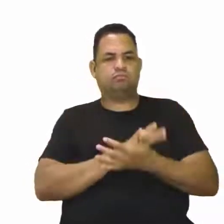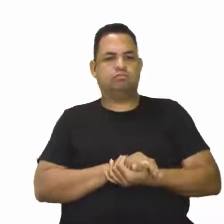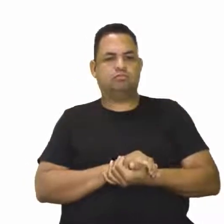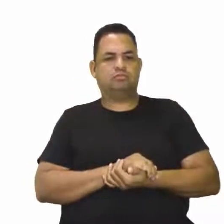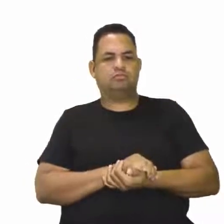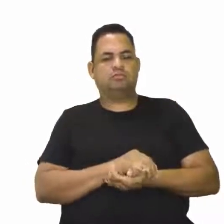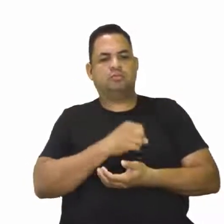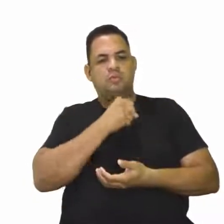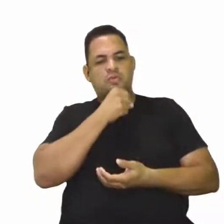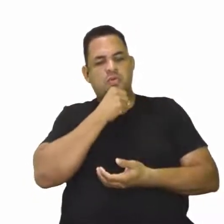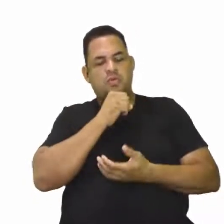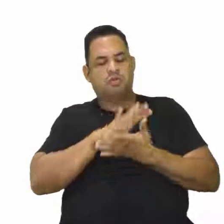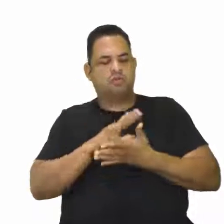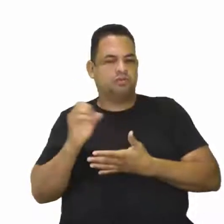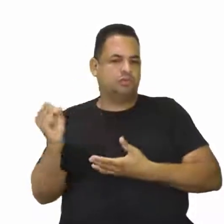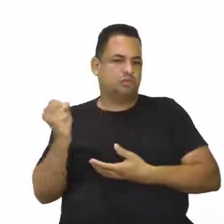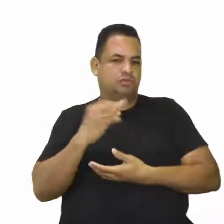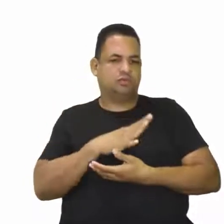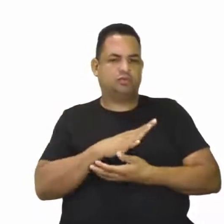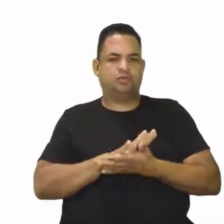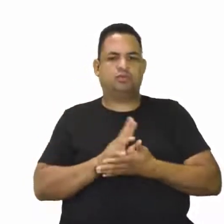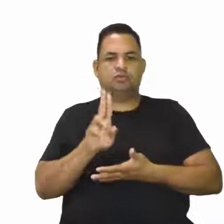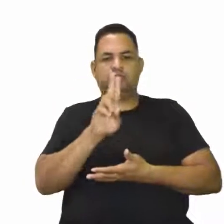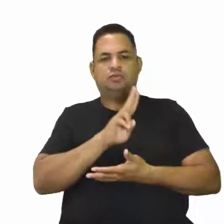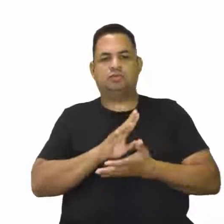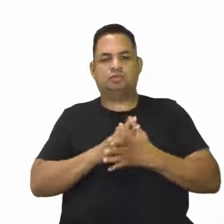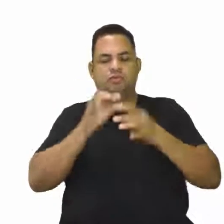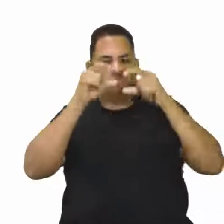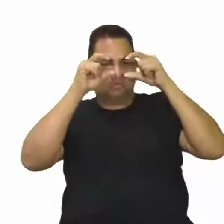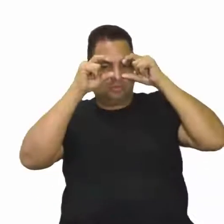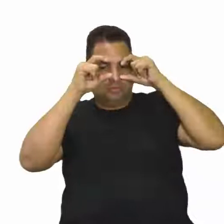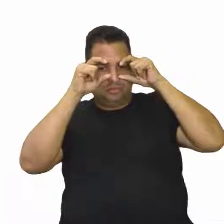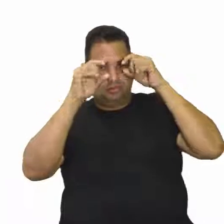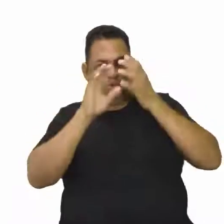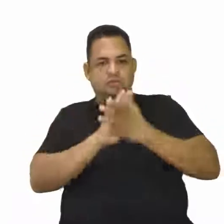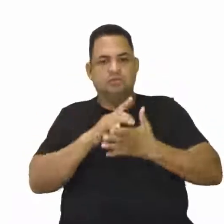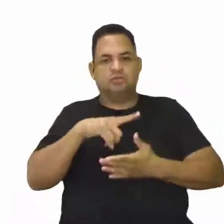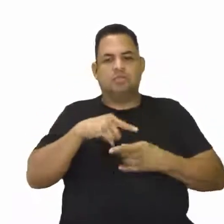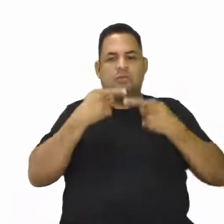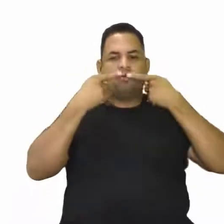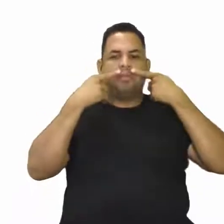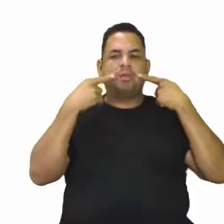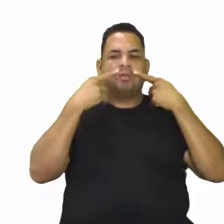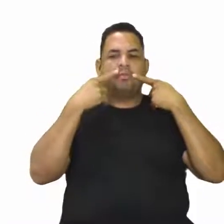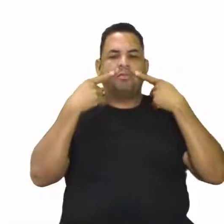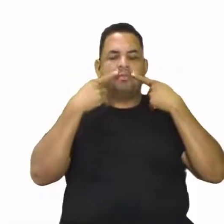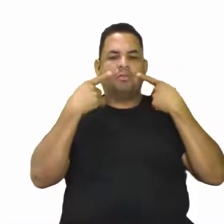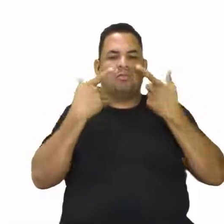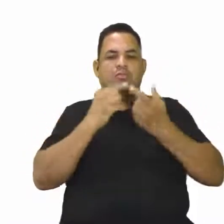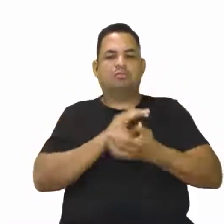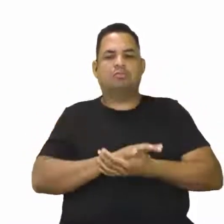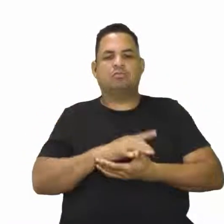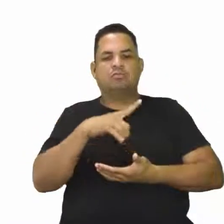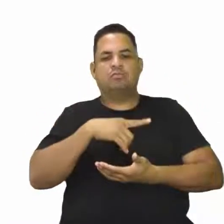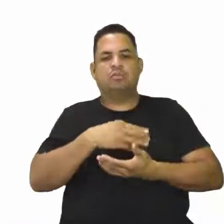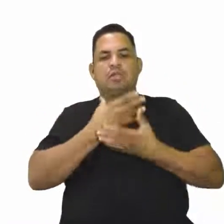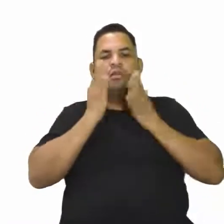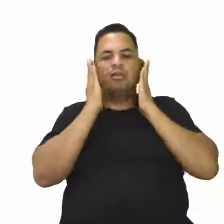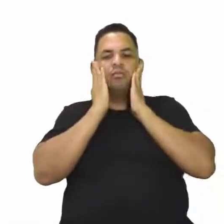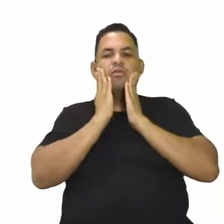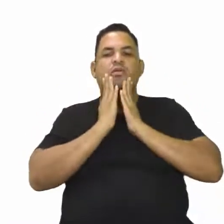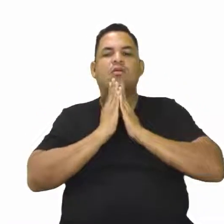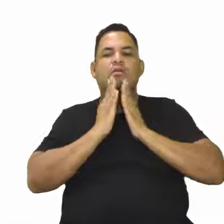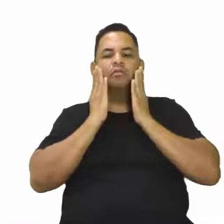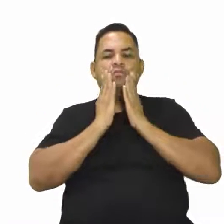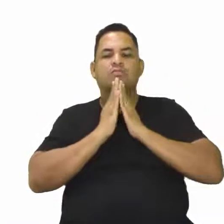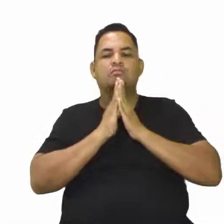viejo ou velho ou jovem, se ele usa óculos, se ele tem bigode, se ele tem barba